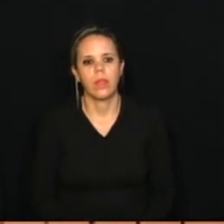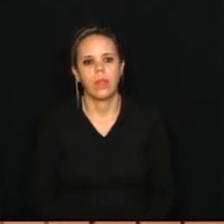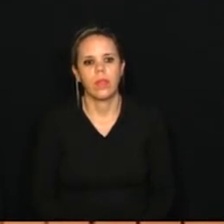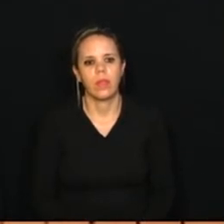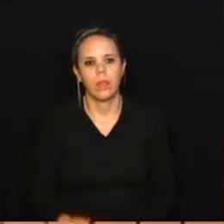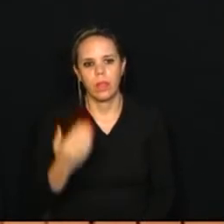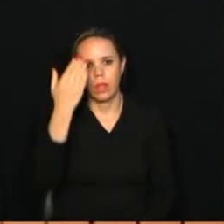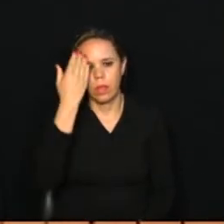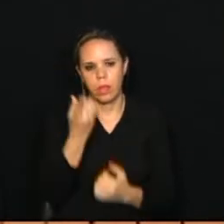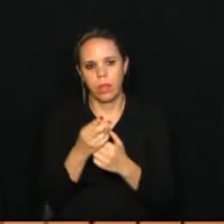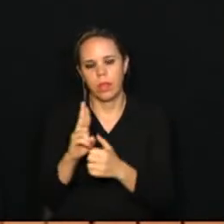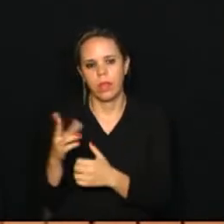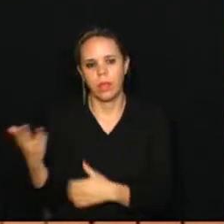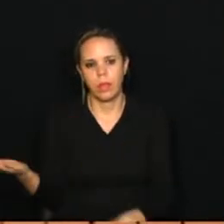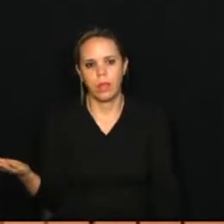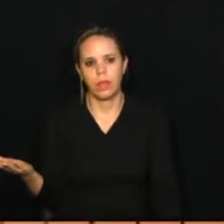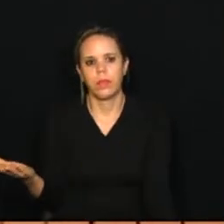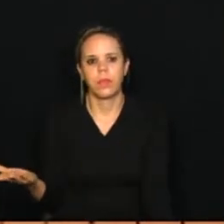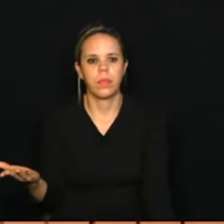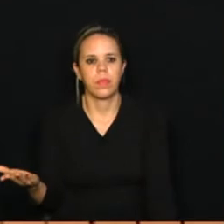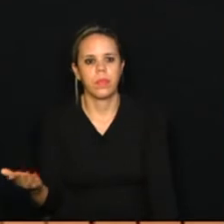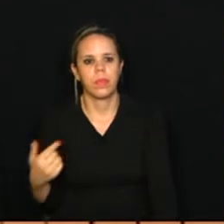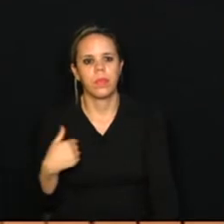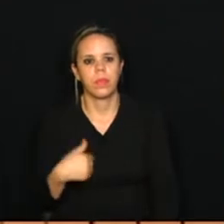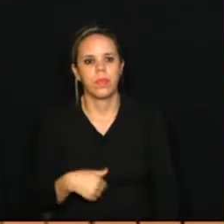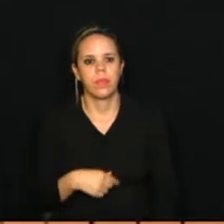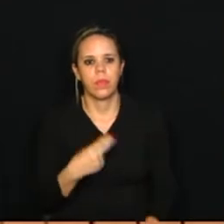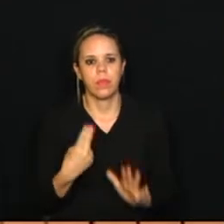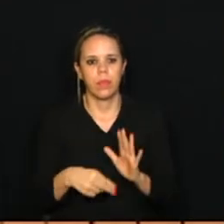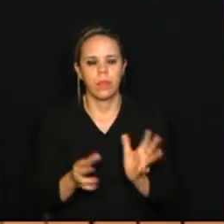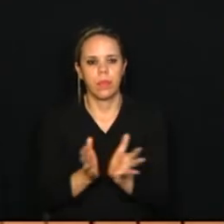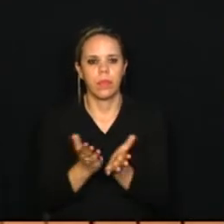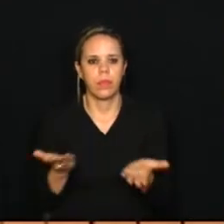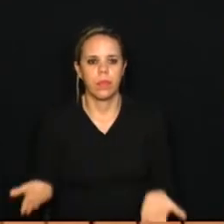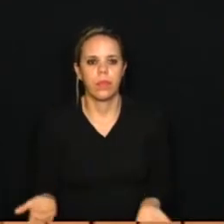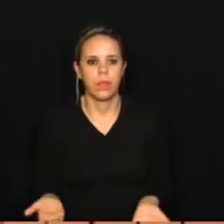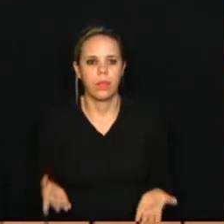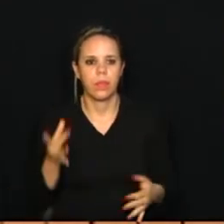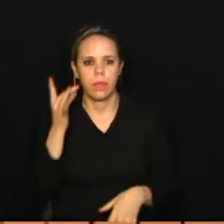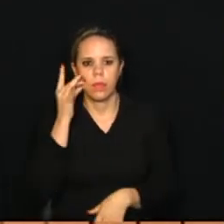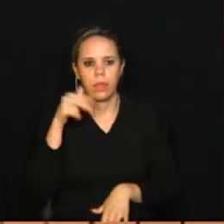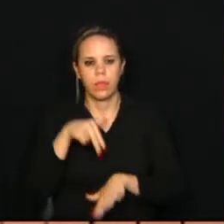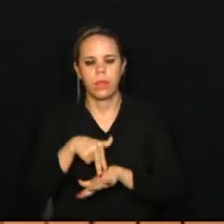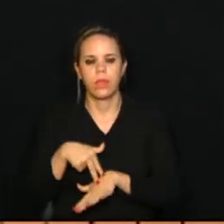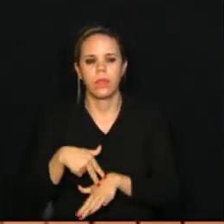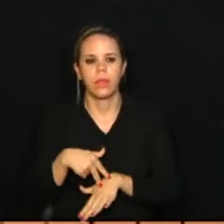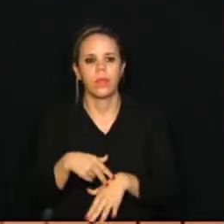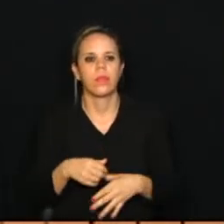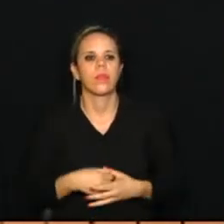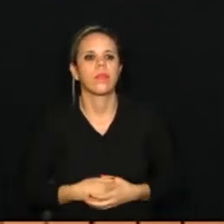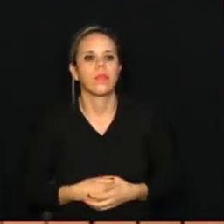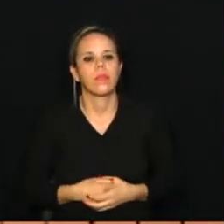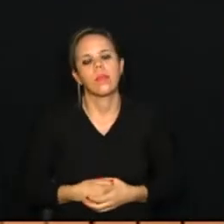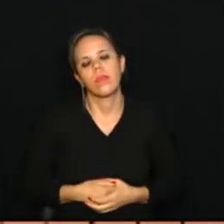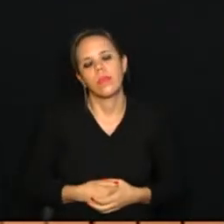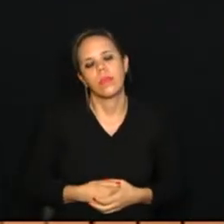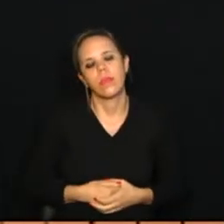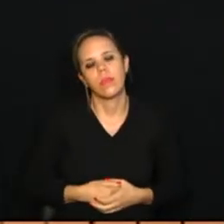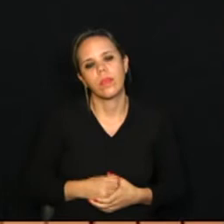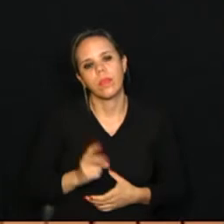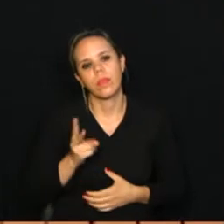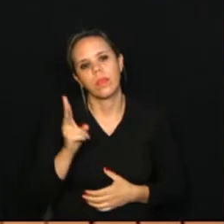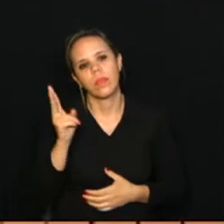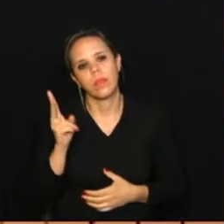Obrigada, doutor Rodrigo. Eu que agradeço em nome dessa comissão a presença, né, do senhor, e